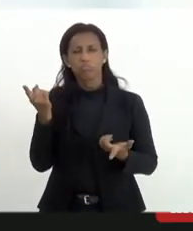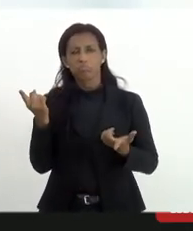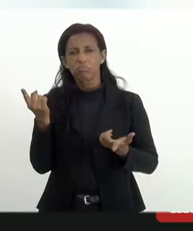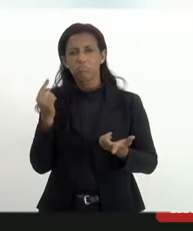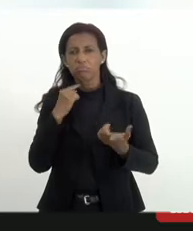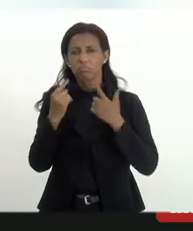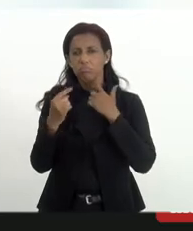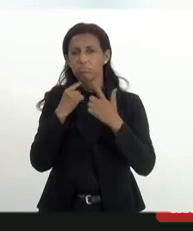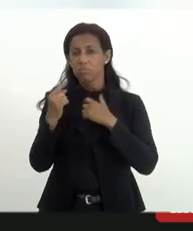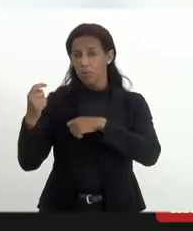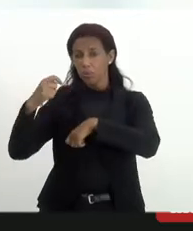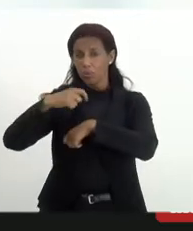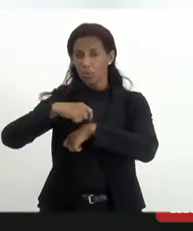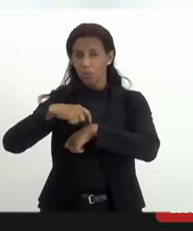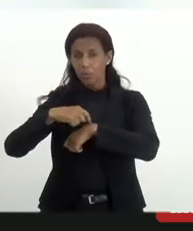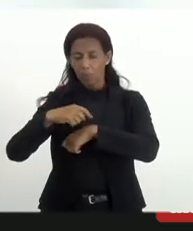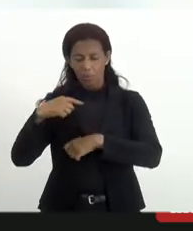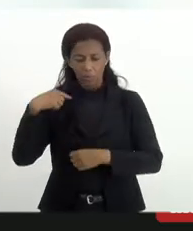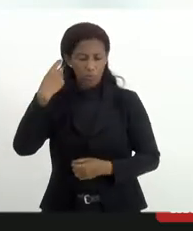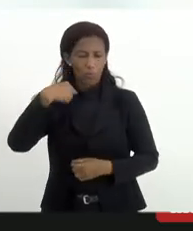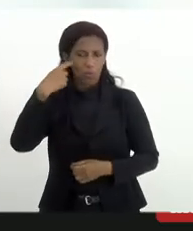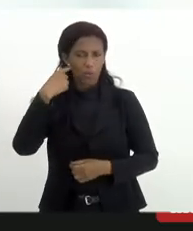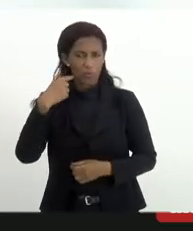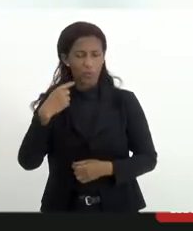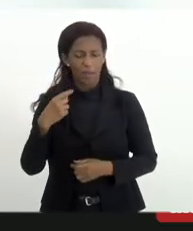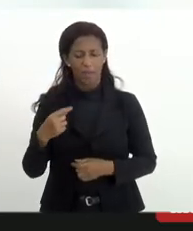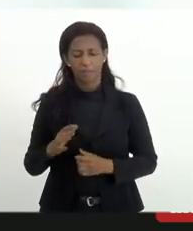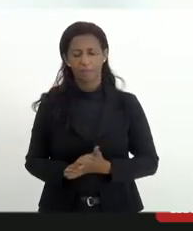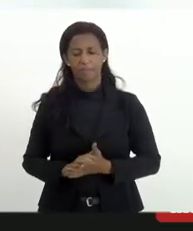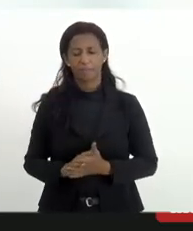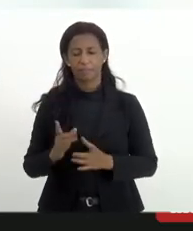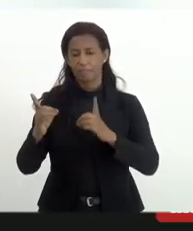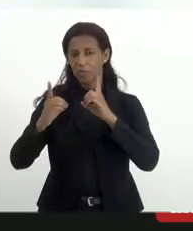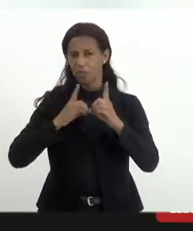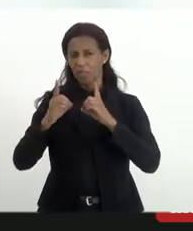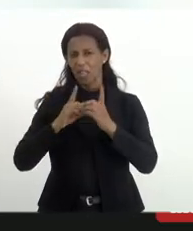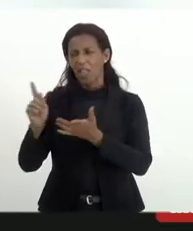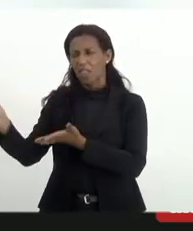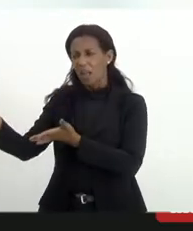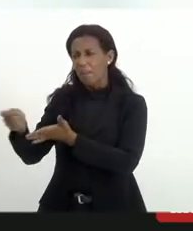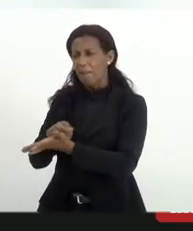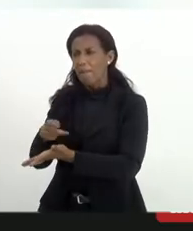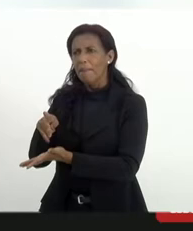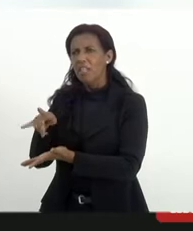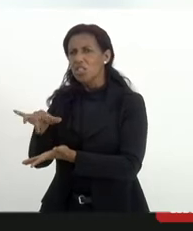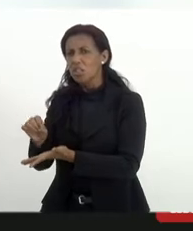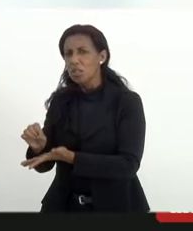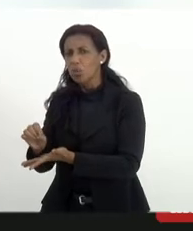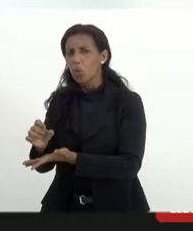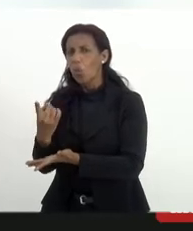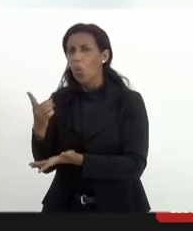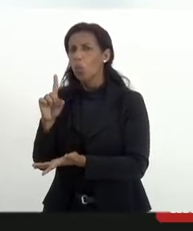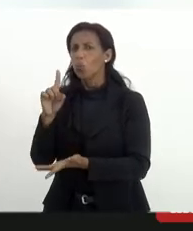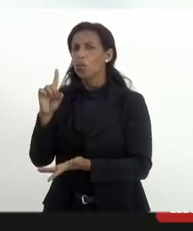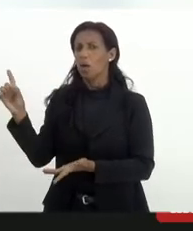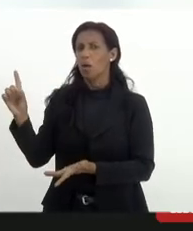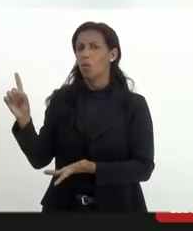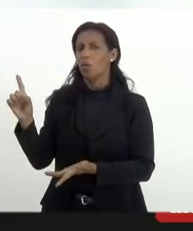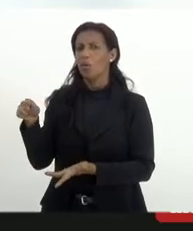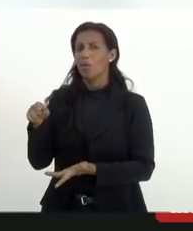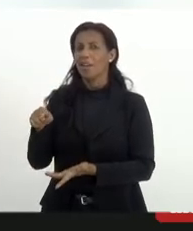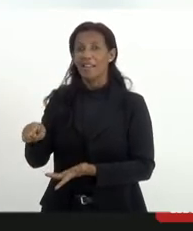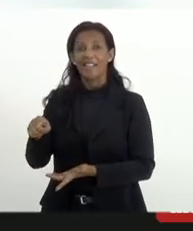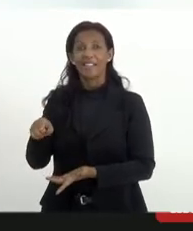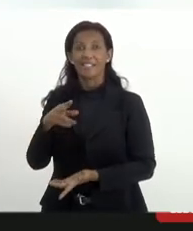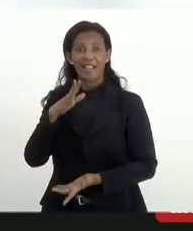Você, no momento que o advogado vai discutir se o crime está prescrito ou não, ele já reconheceu que o crime